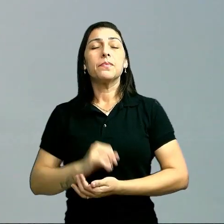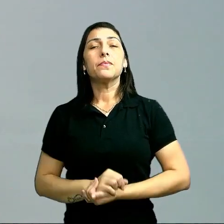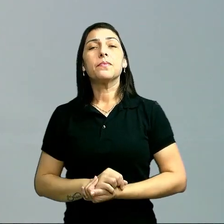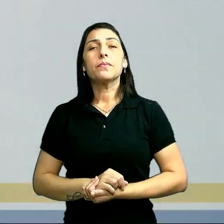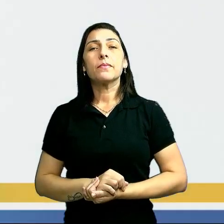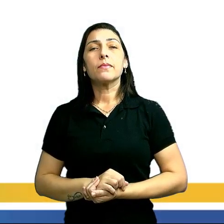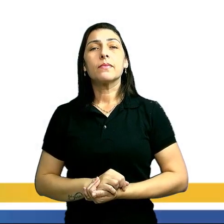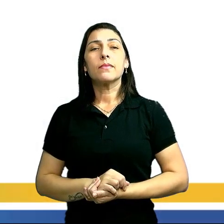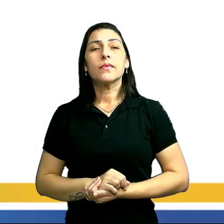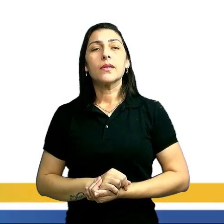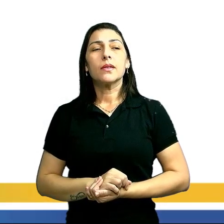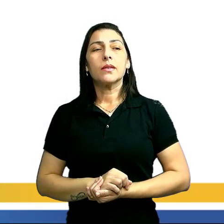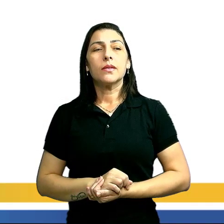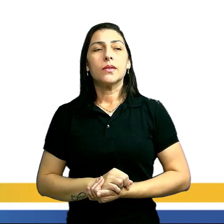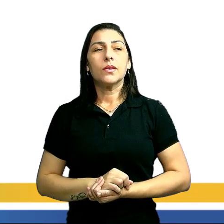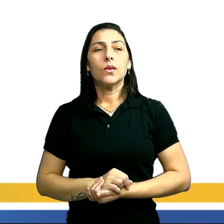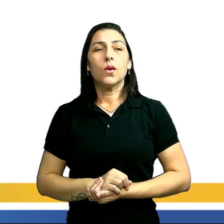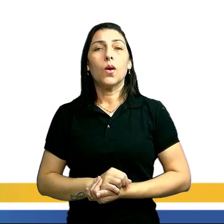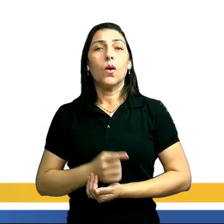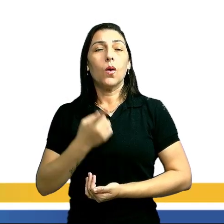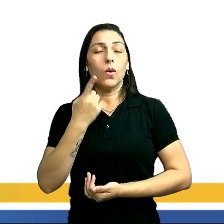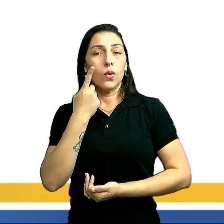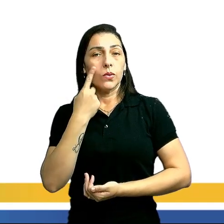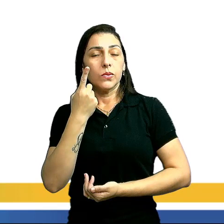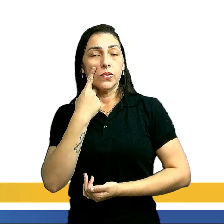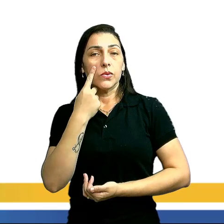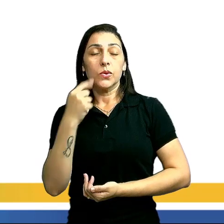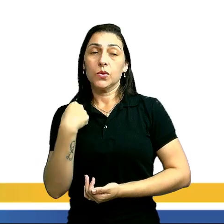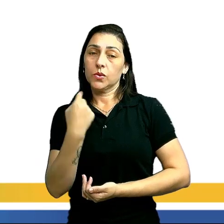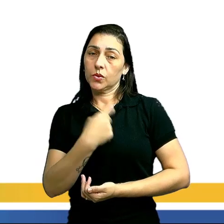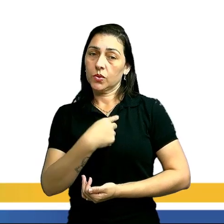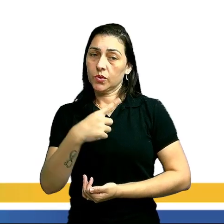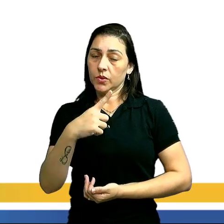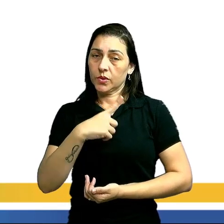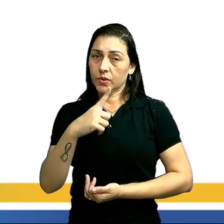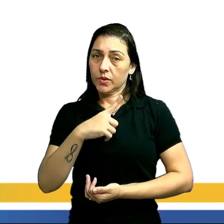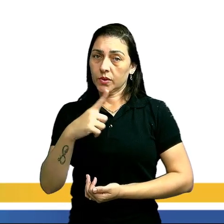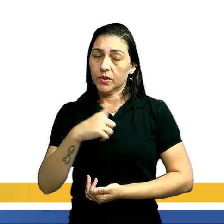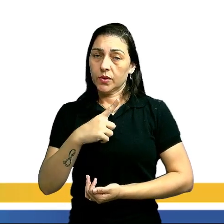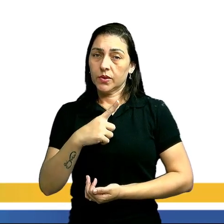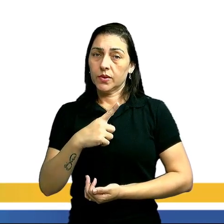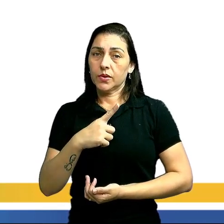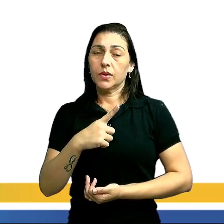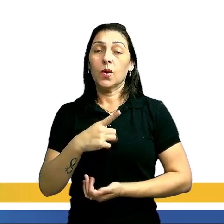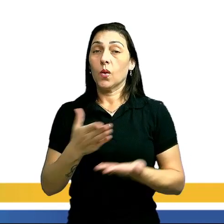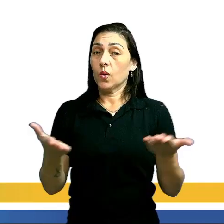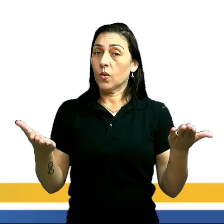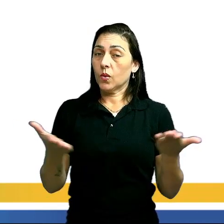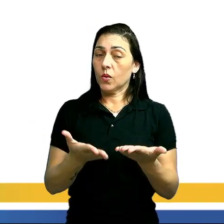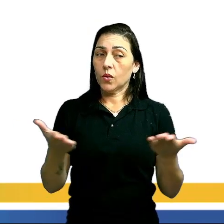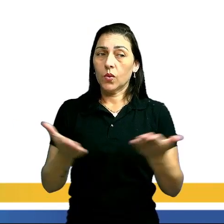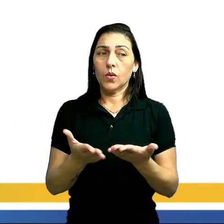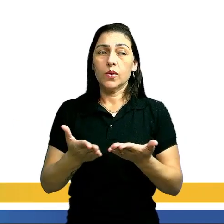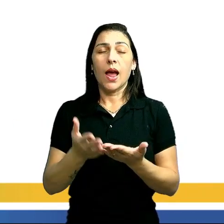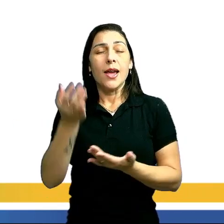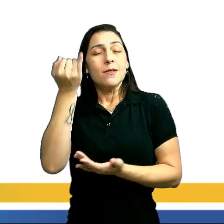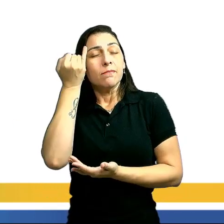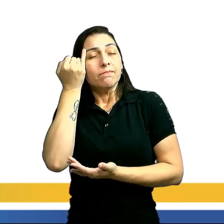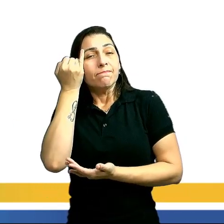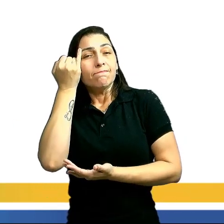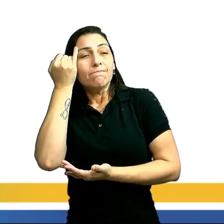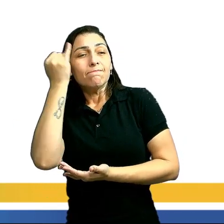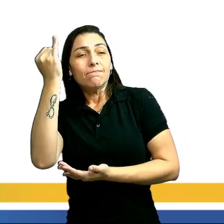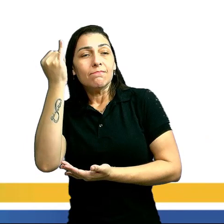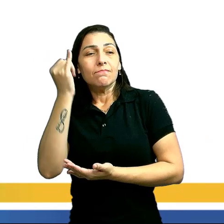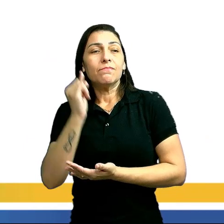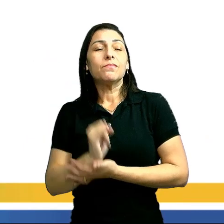seguinte. Outra coisa importante é que nós temos, na ordem do dia, aquela ideia que é